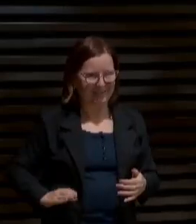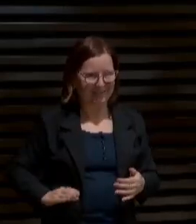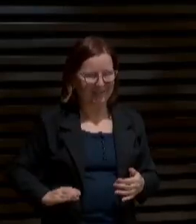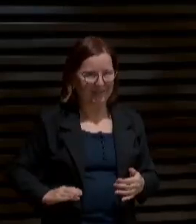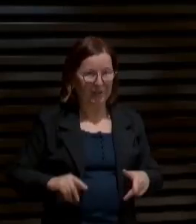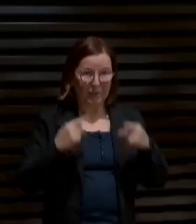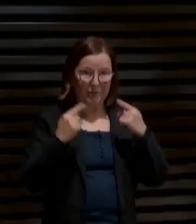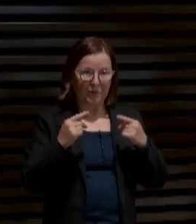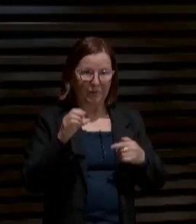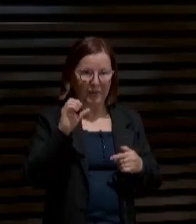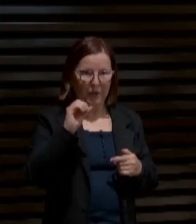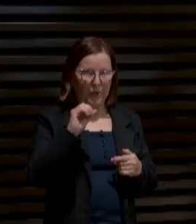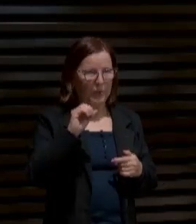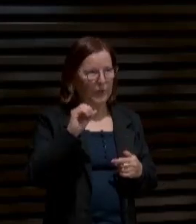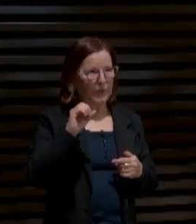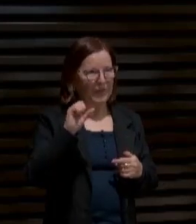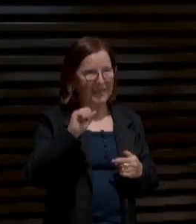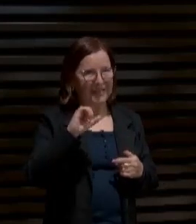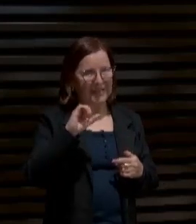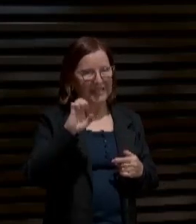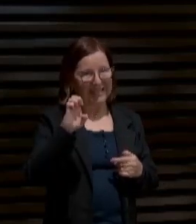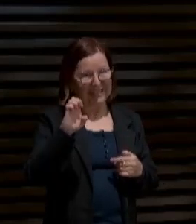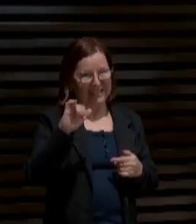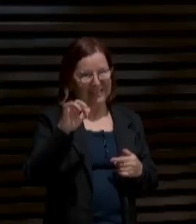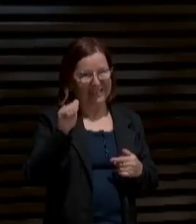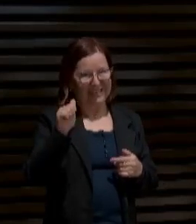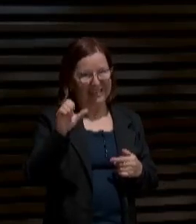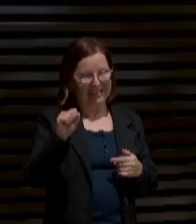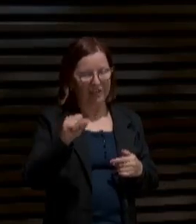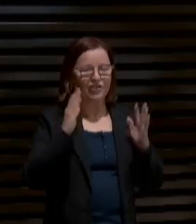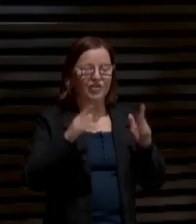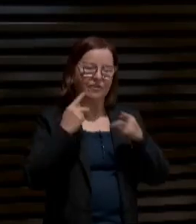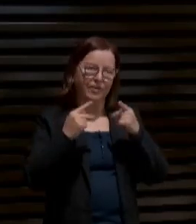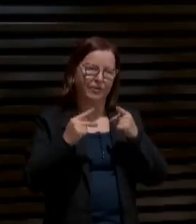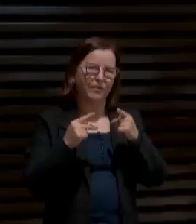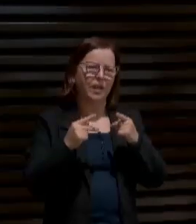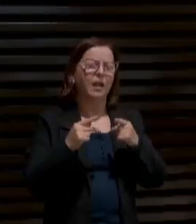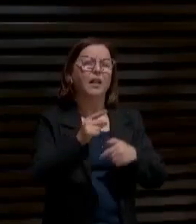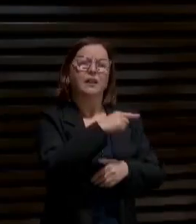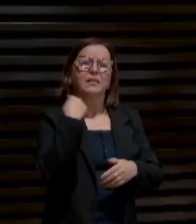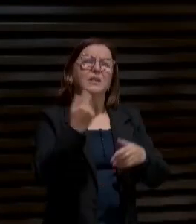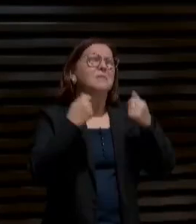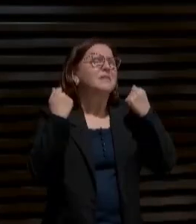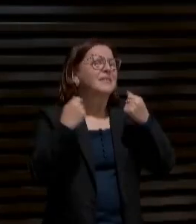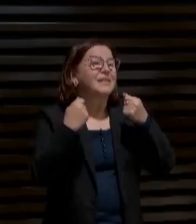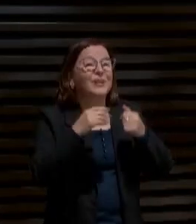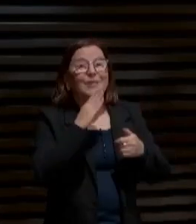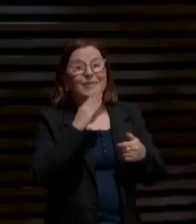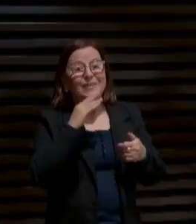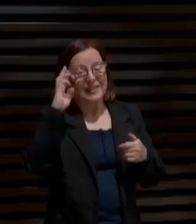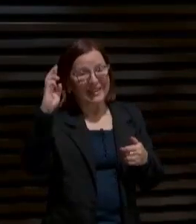dito e Oséias 63 A como precisamos conhecer o Senhor busquemos